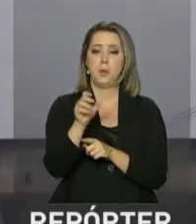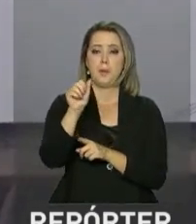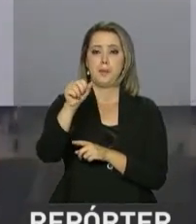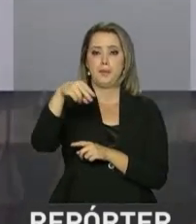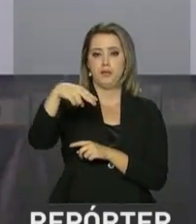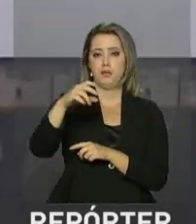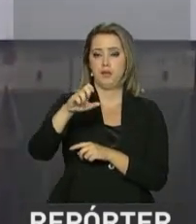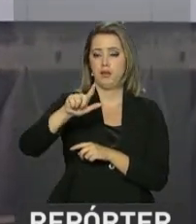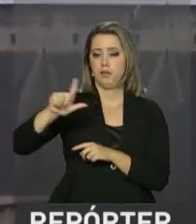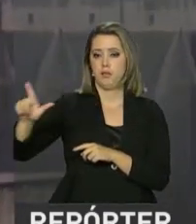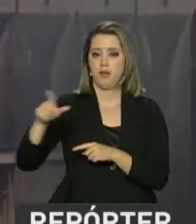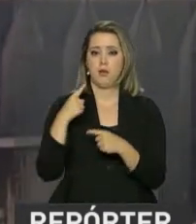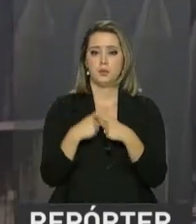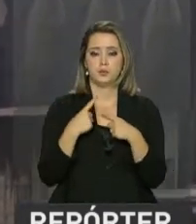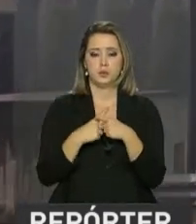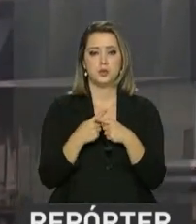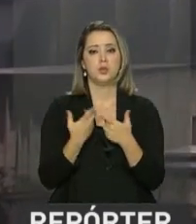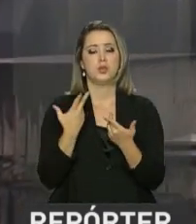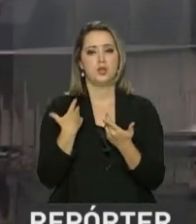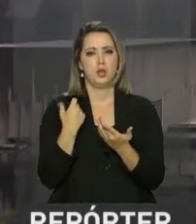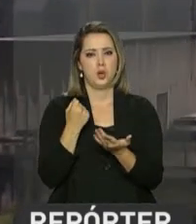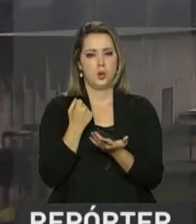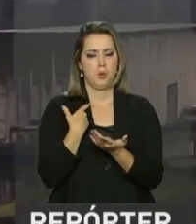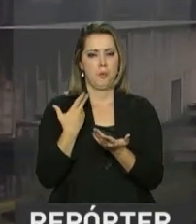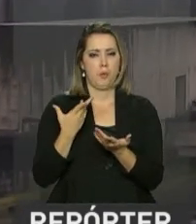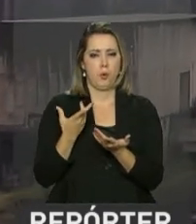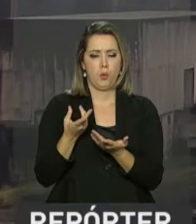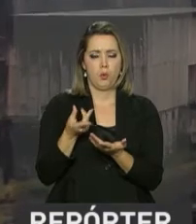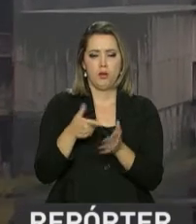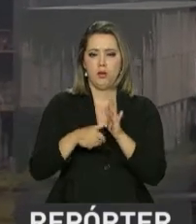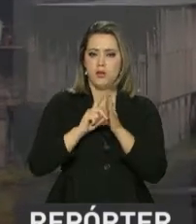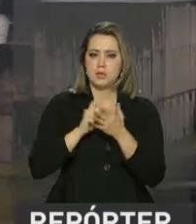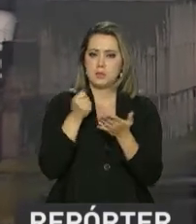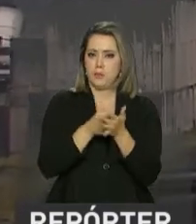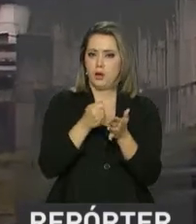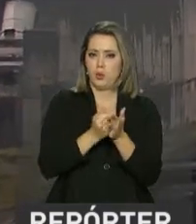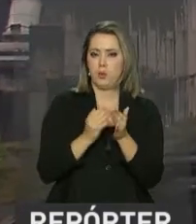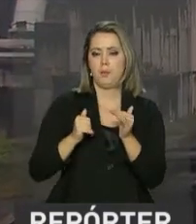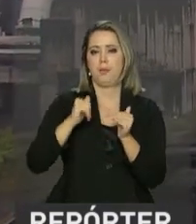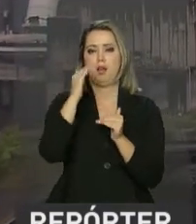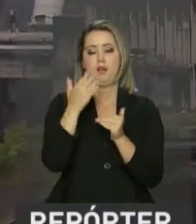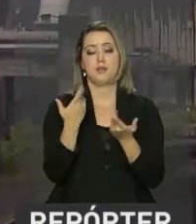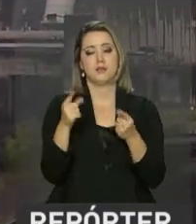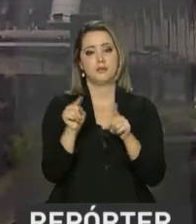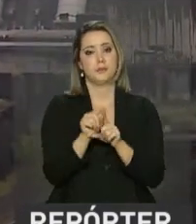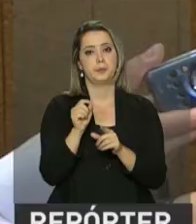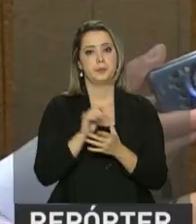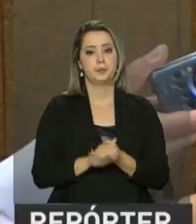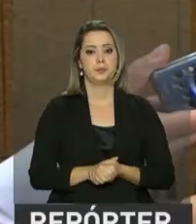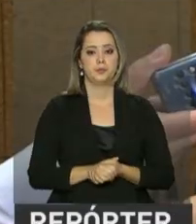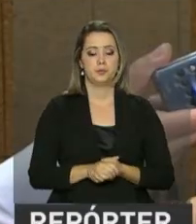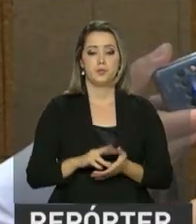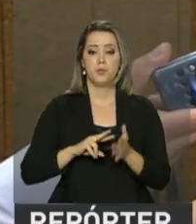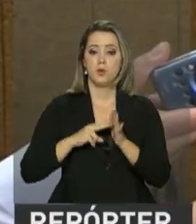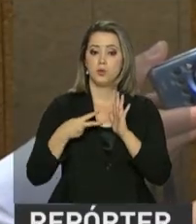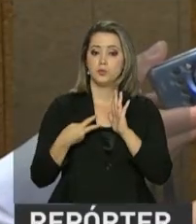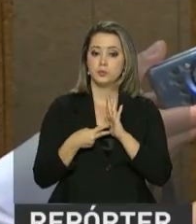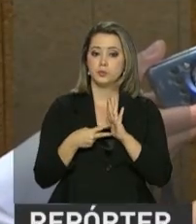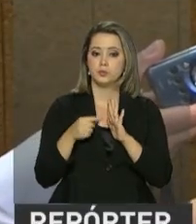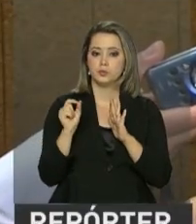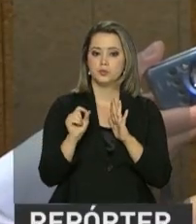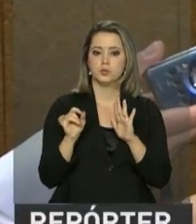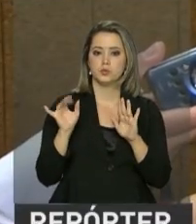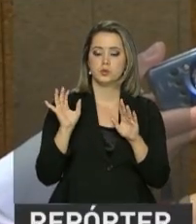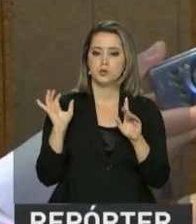para compensar a cobrança indevida em 2016 o chamado encargo de energia de reserva que significou uma